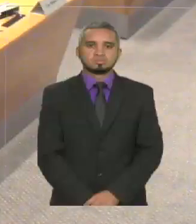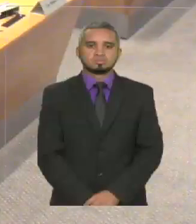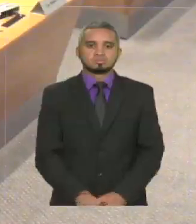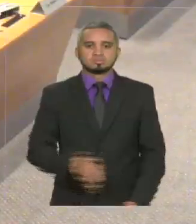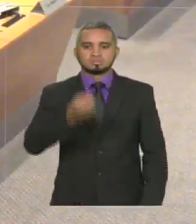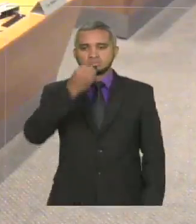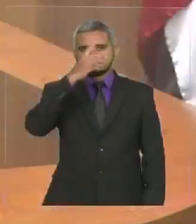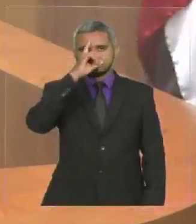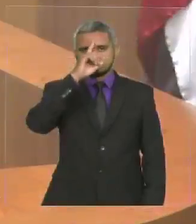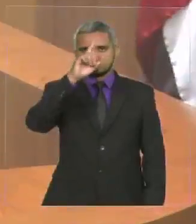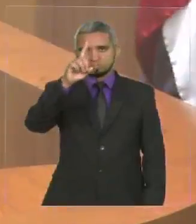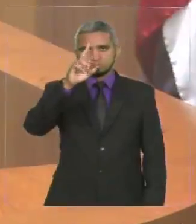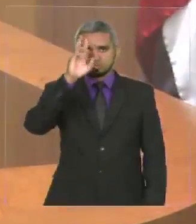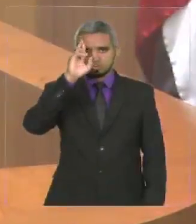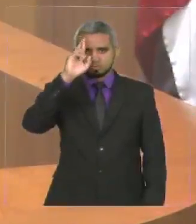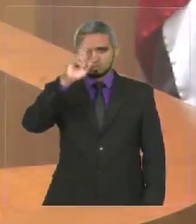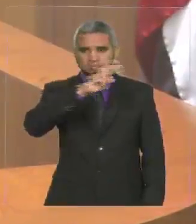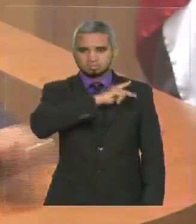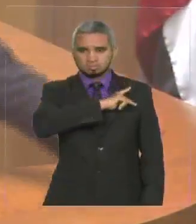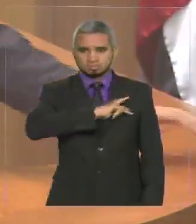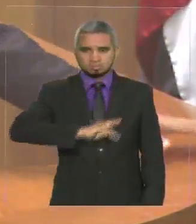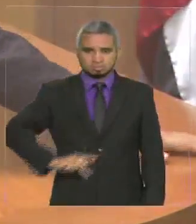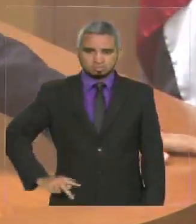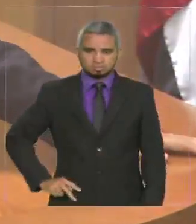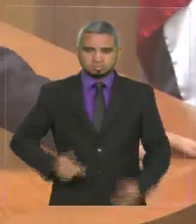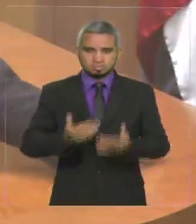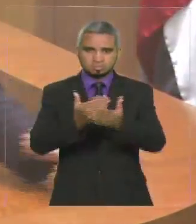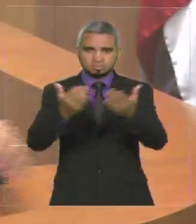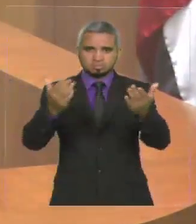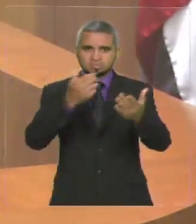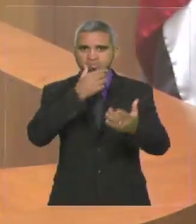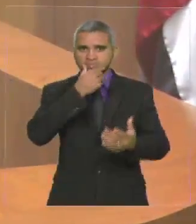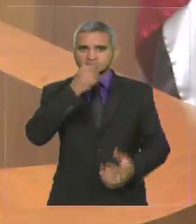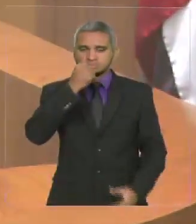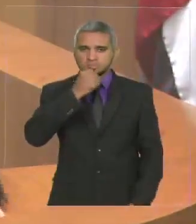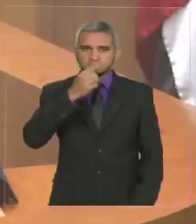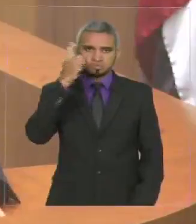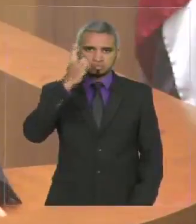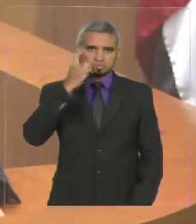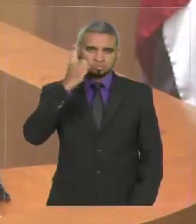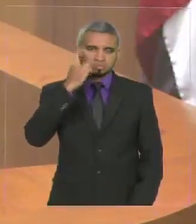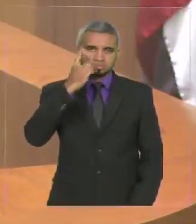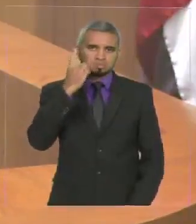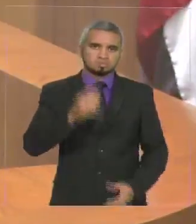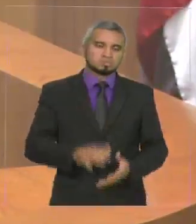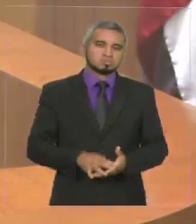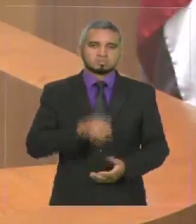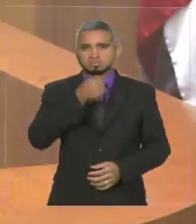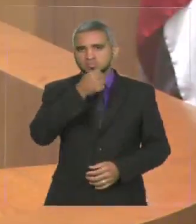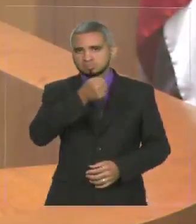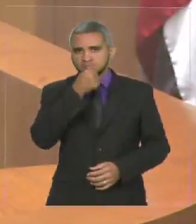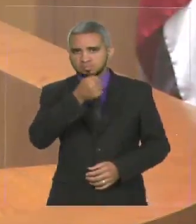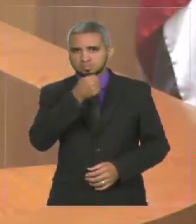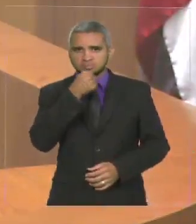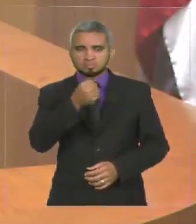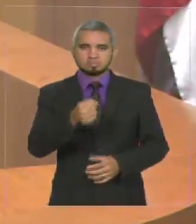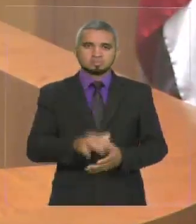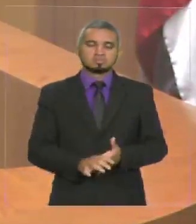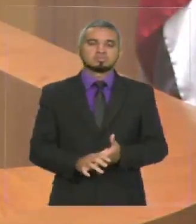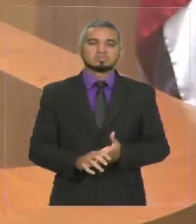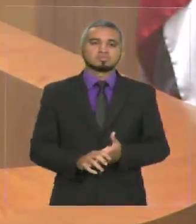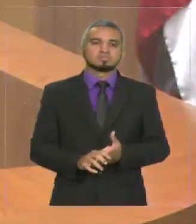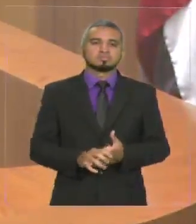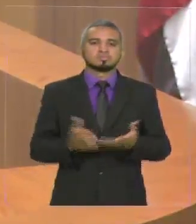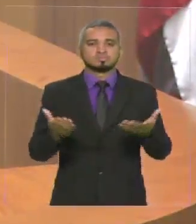Bom dia, senhor presidente, deputados, deputadas, galeria, imprensa. Primeiramente, também queria parabenizar, na data de hoje,